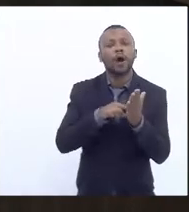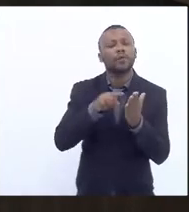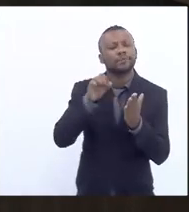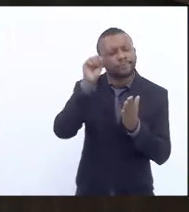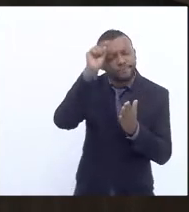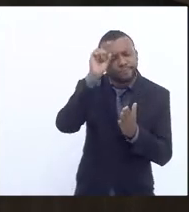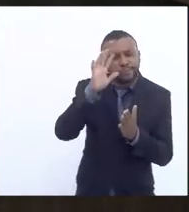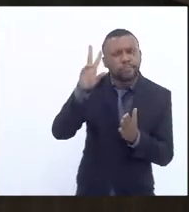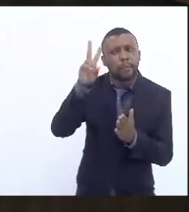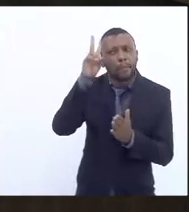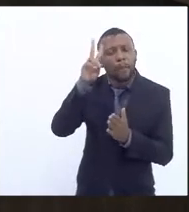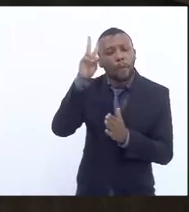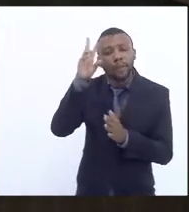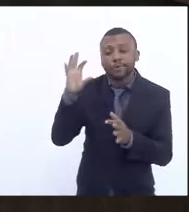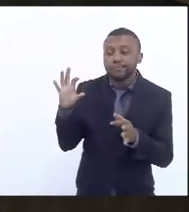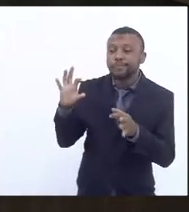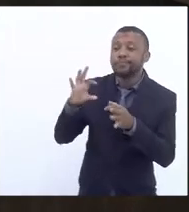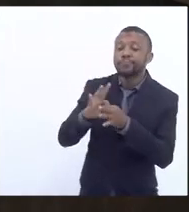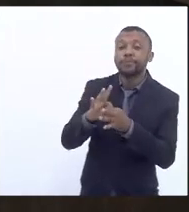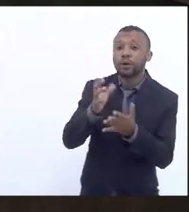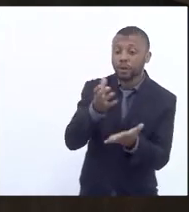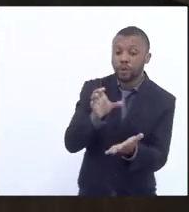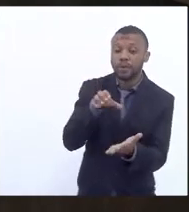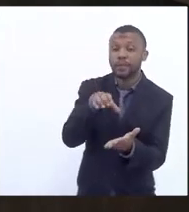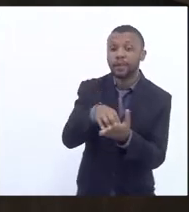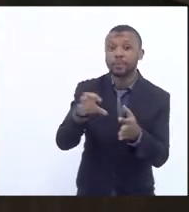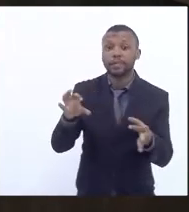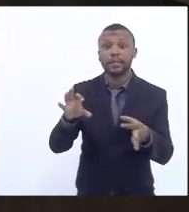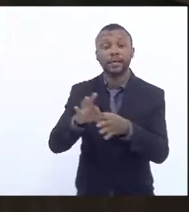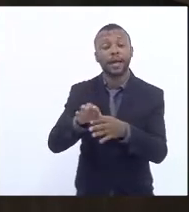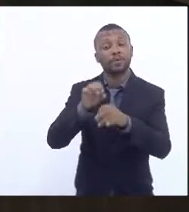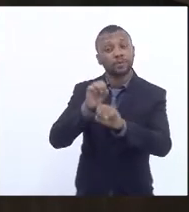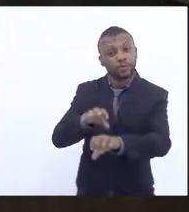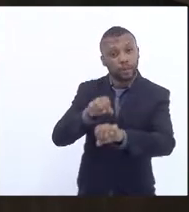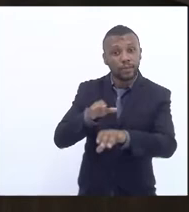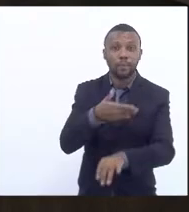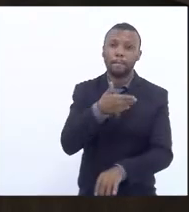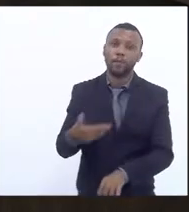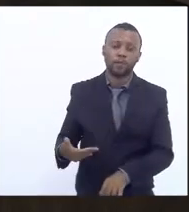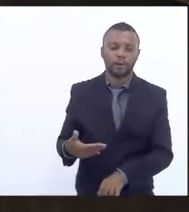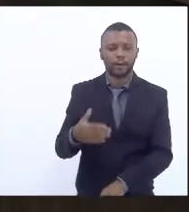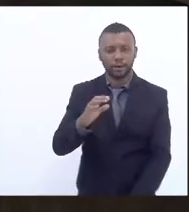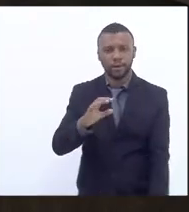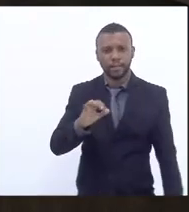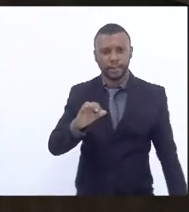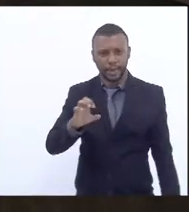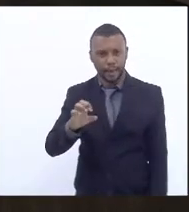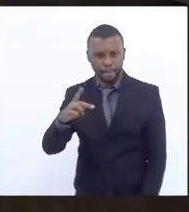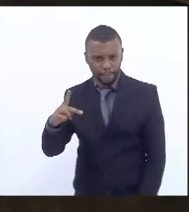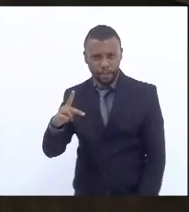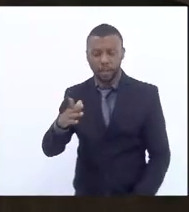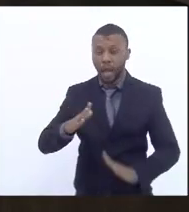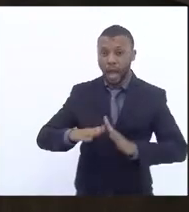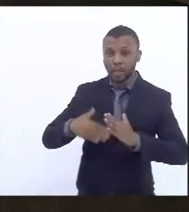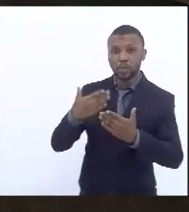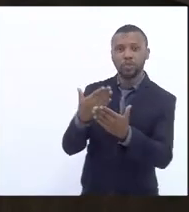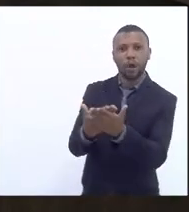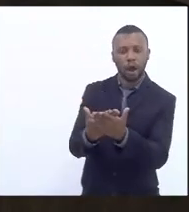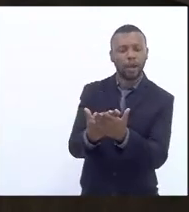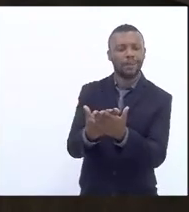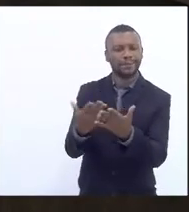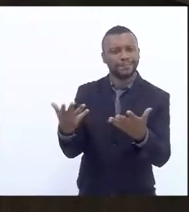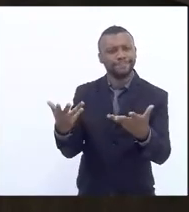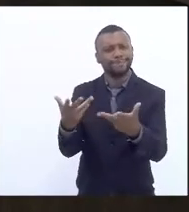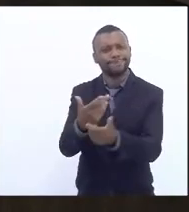que remonta aos Centros Integrados de Educação Pública. Quando os Centros Integrados de Educação Pública, os CIEPs, esta linda página